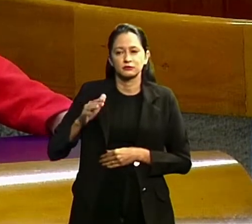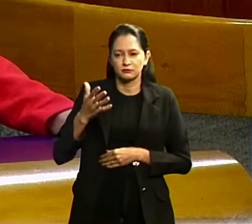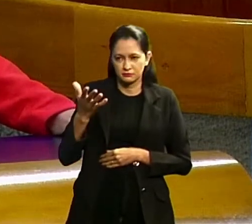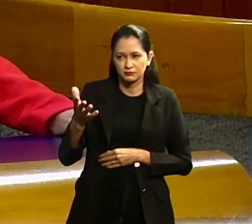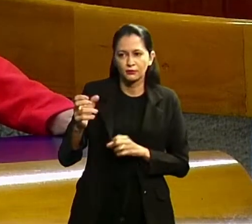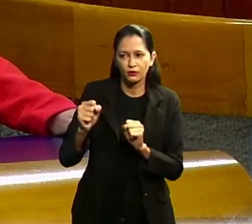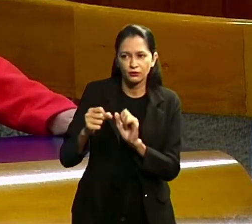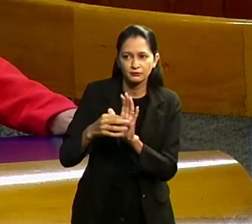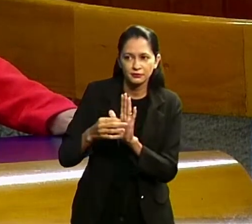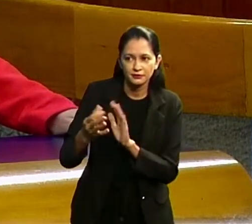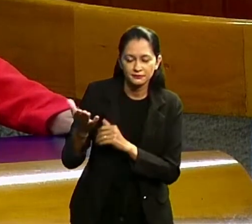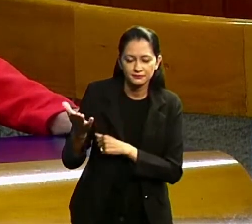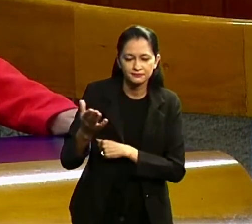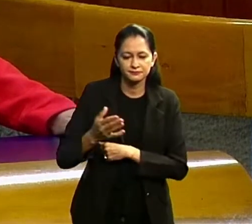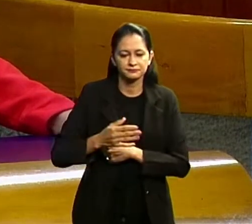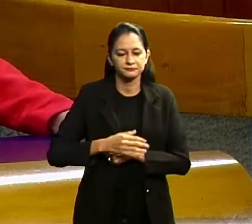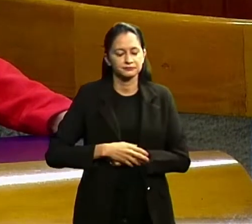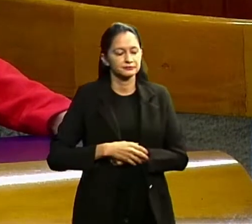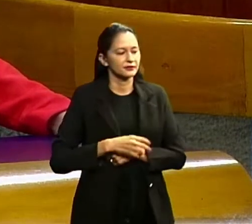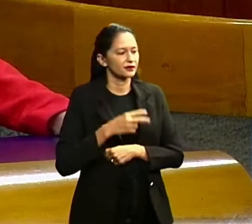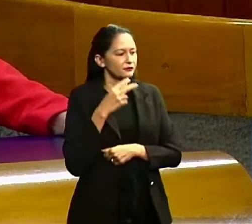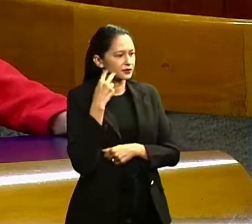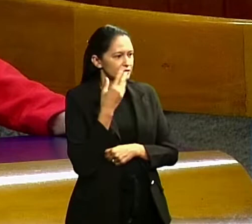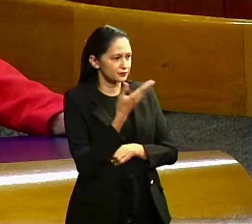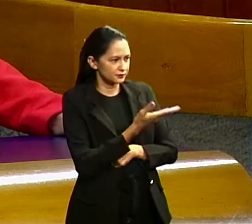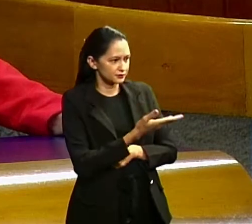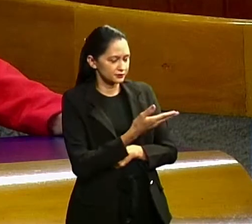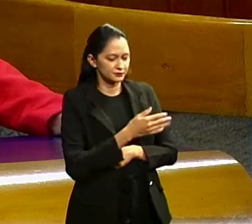falar, vereador. Vereadora,